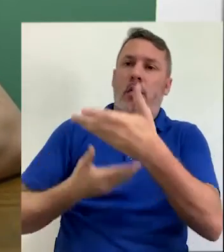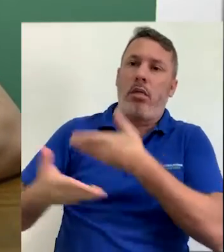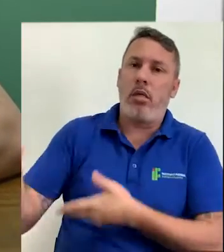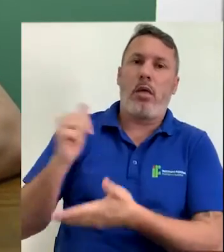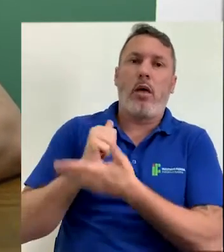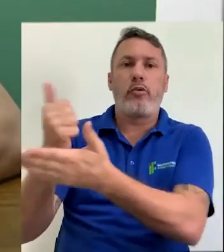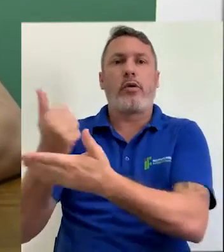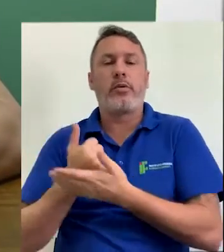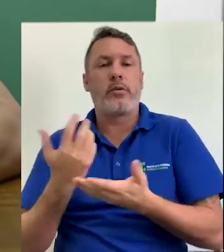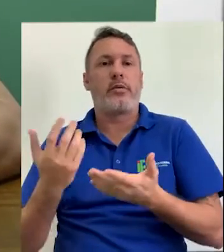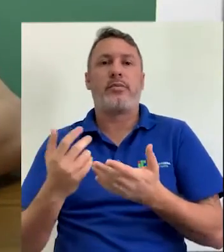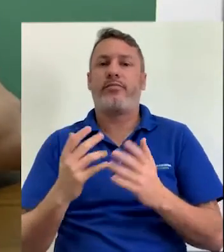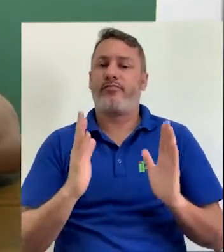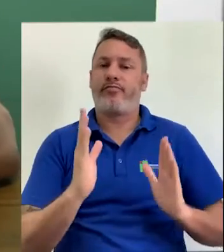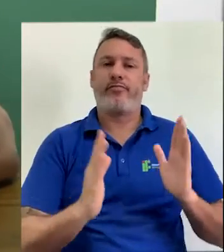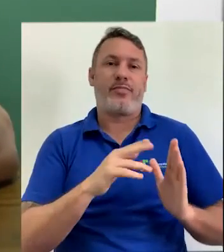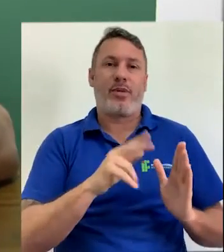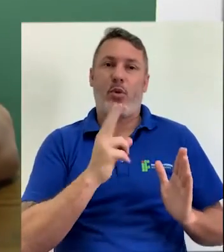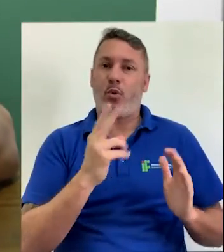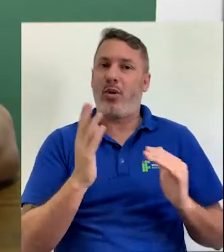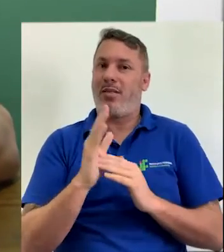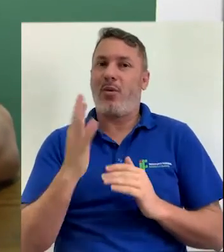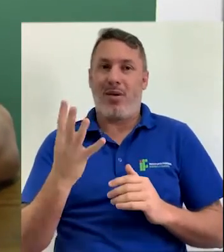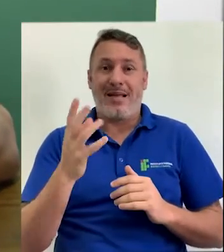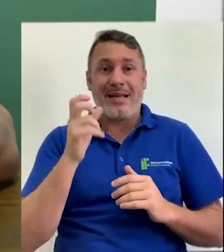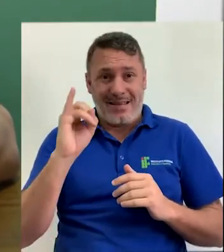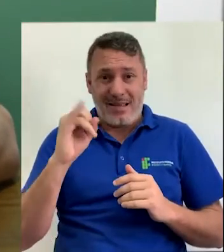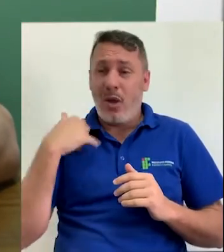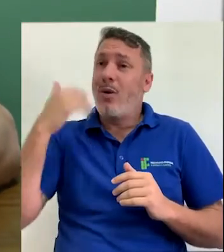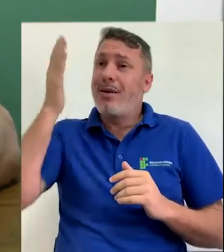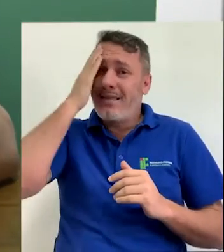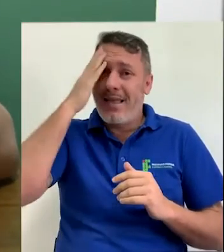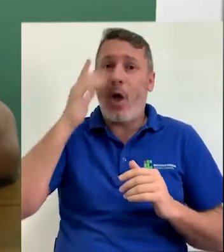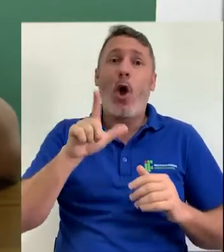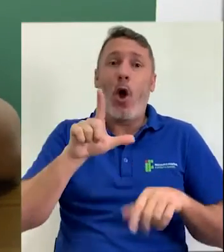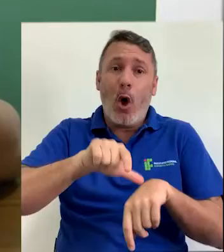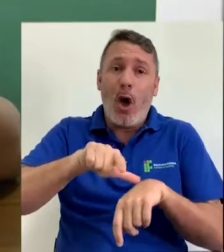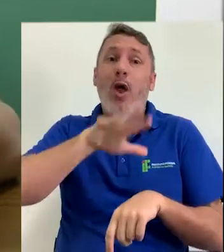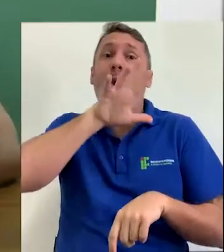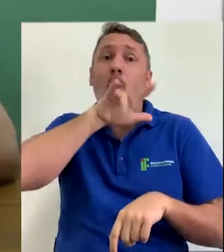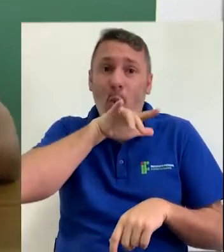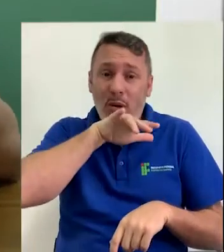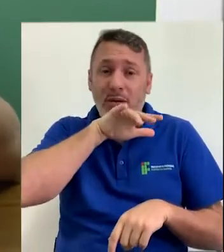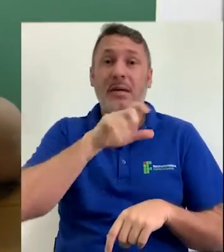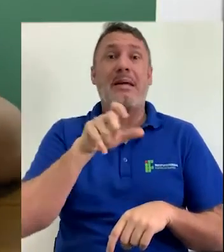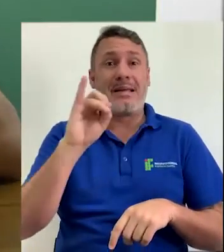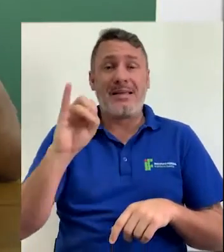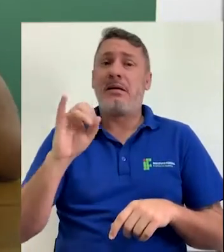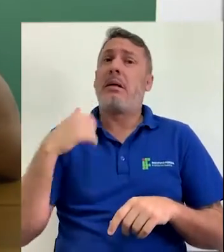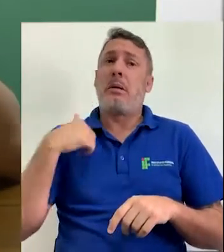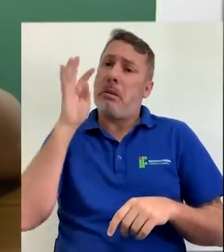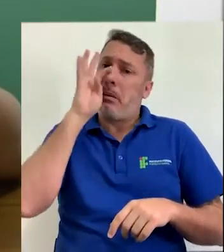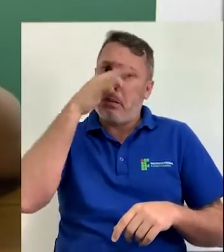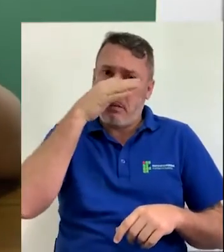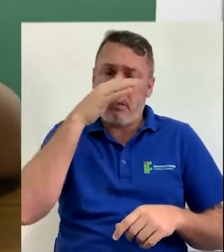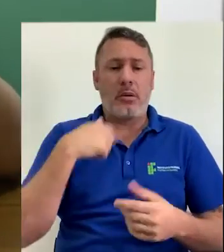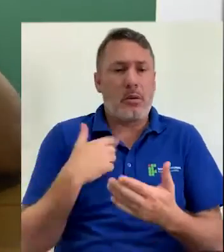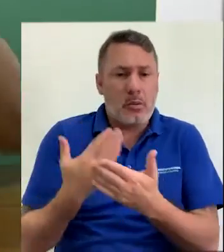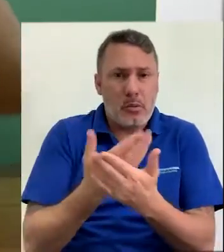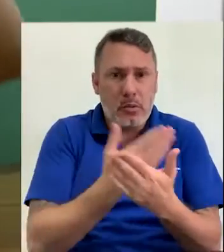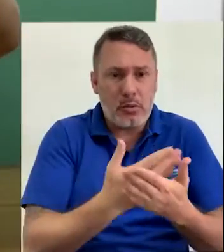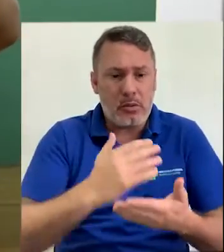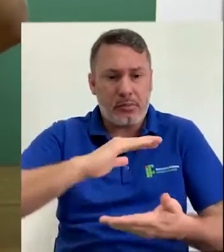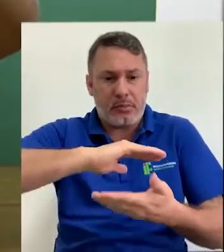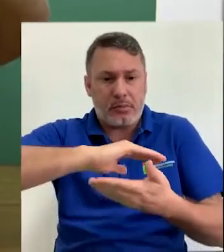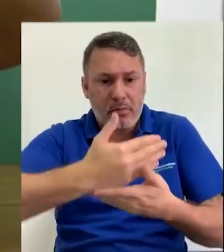Então, se eu começo a estudar no computador, notebook, tablet,